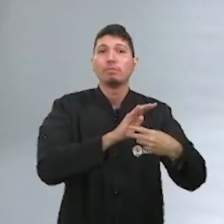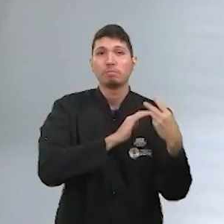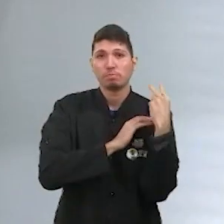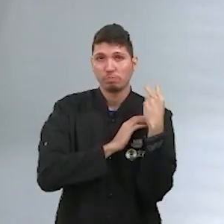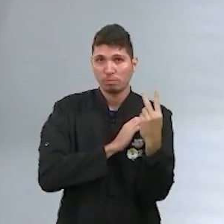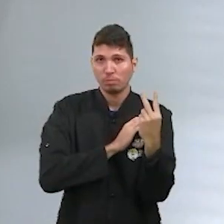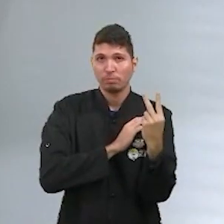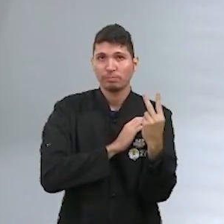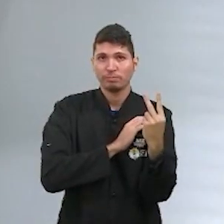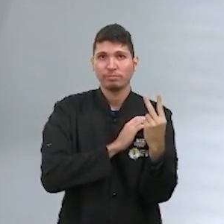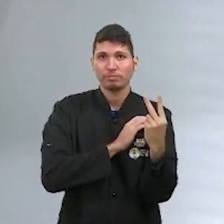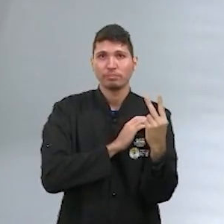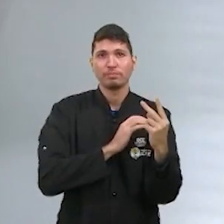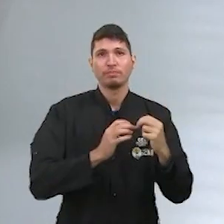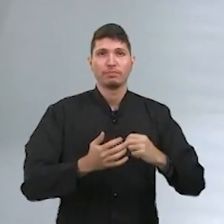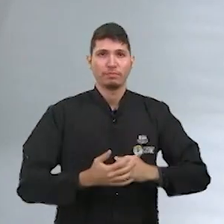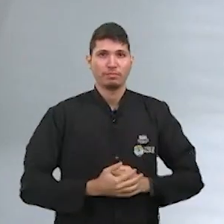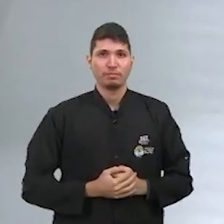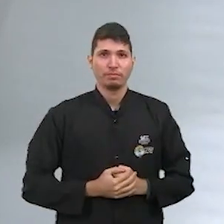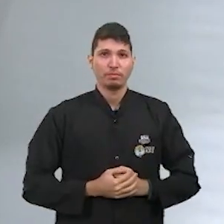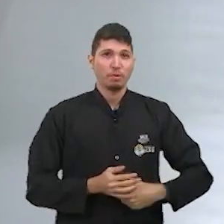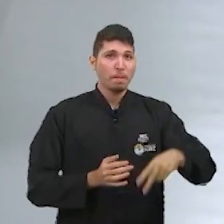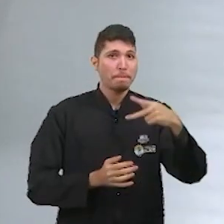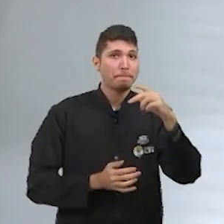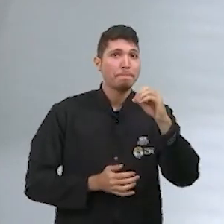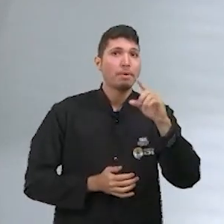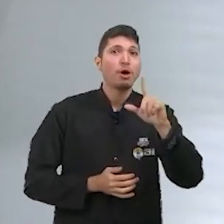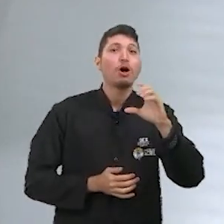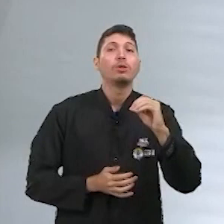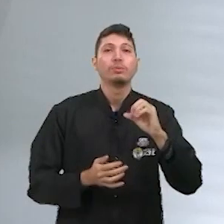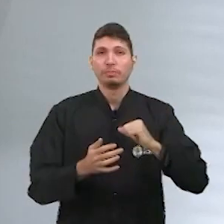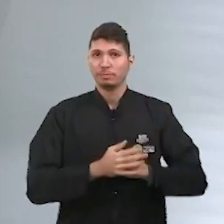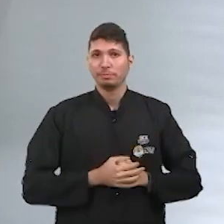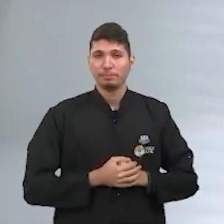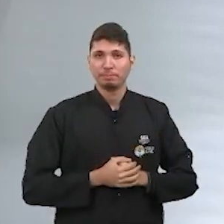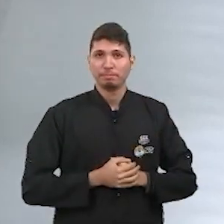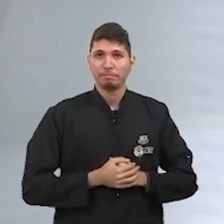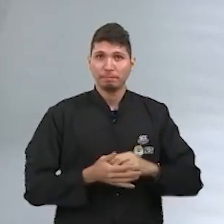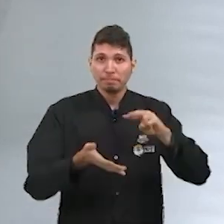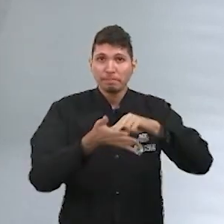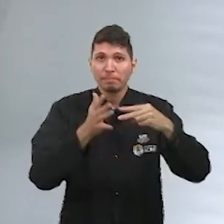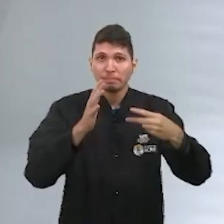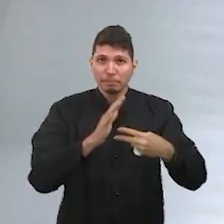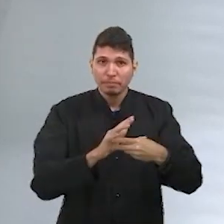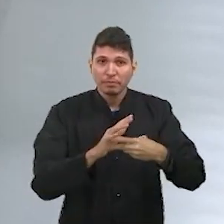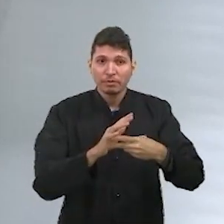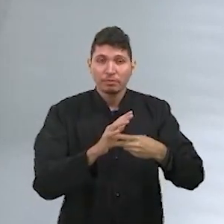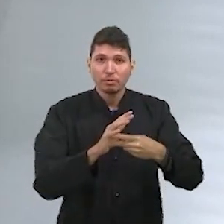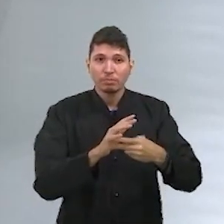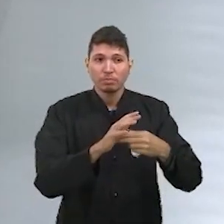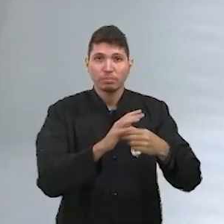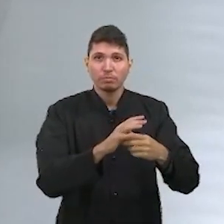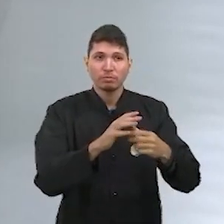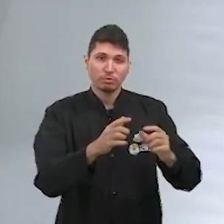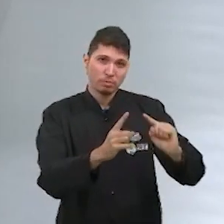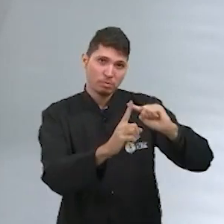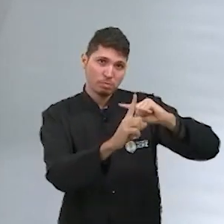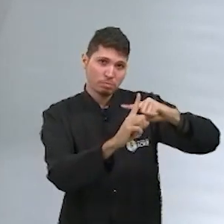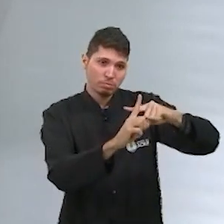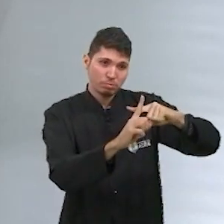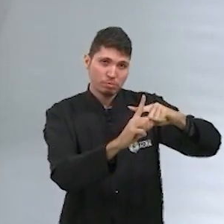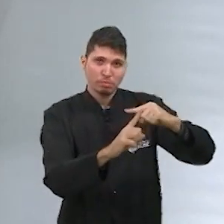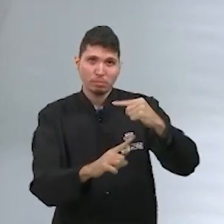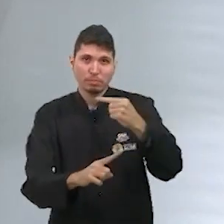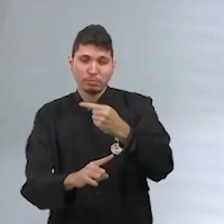dois, tá? Dois. Polo quer dizer que você vai ter polos diferentes, o polo positivo e o